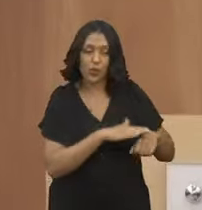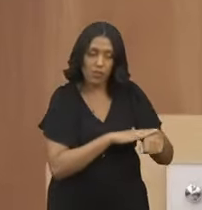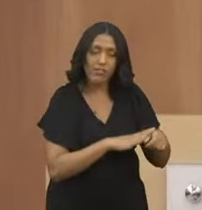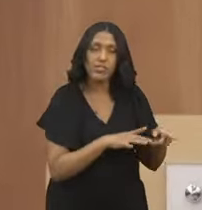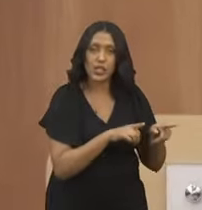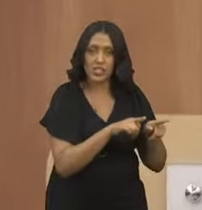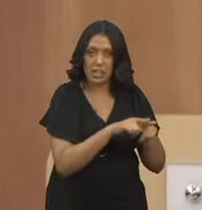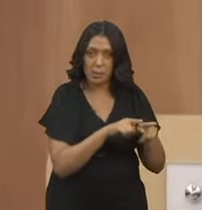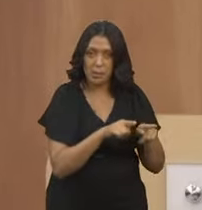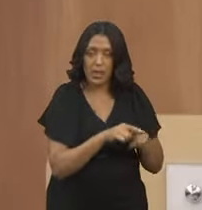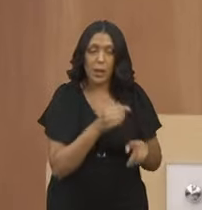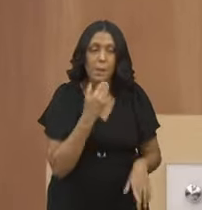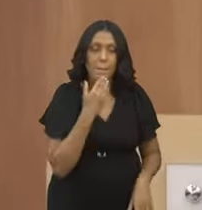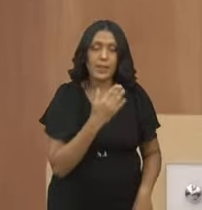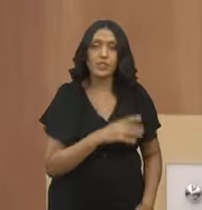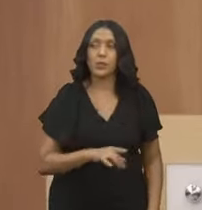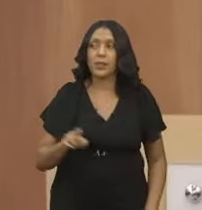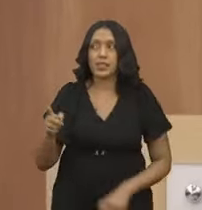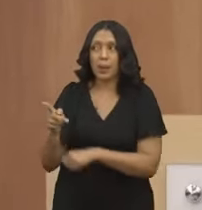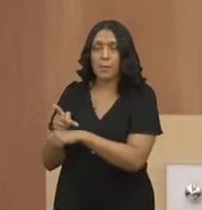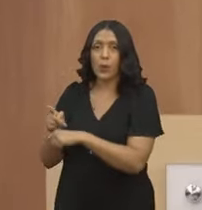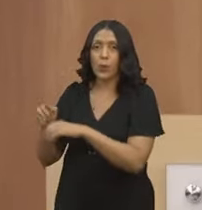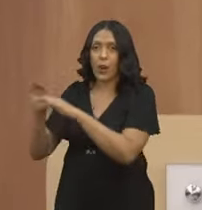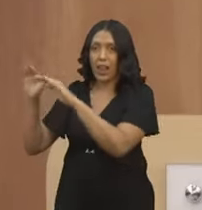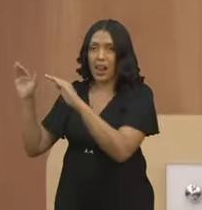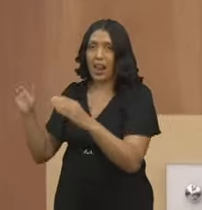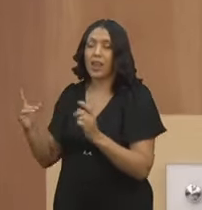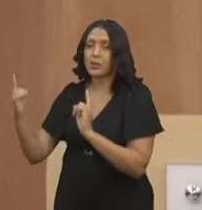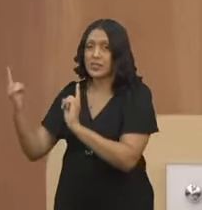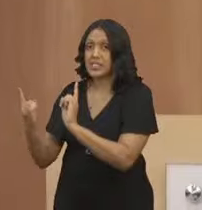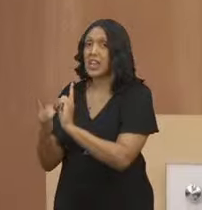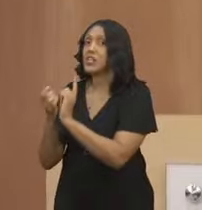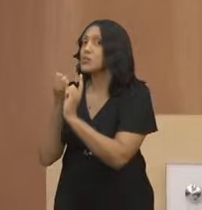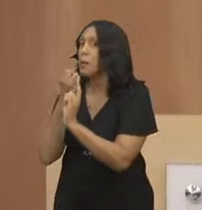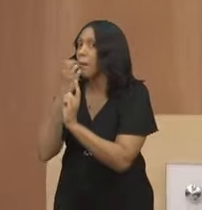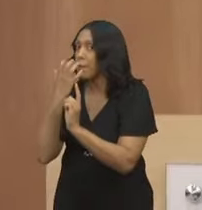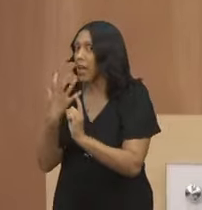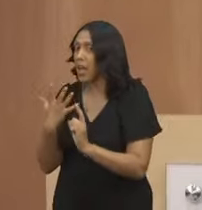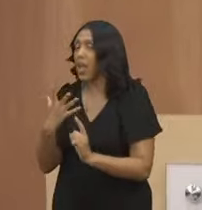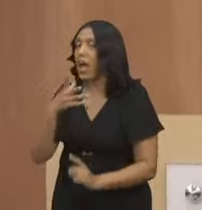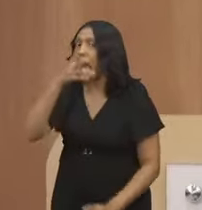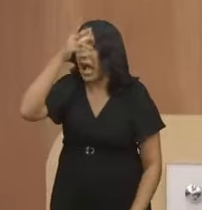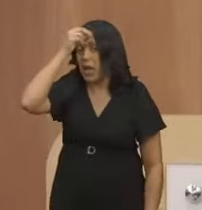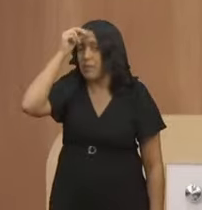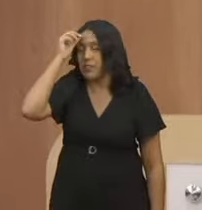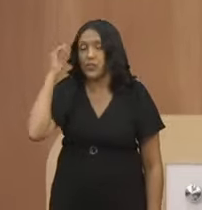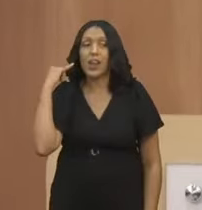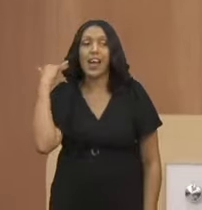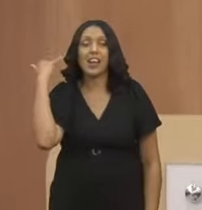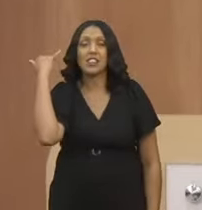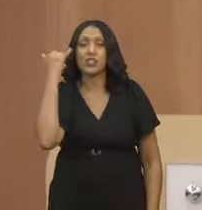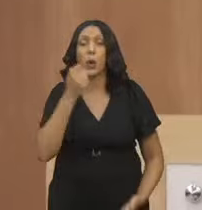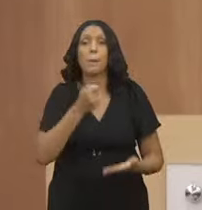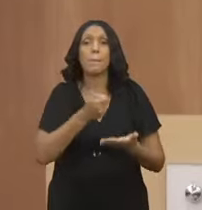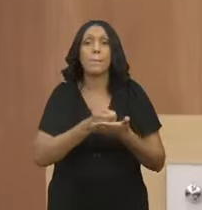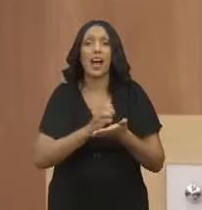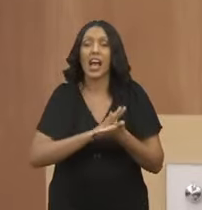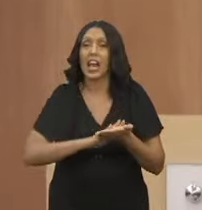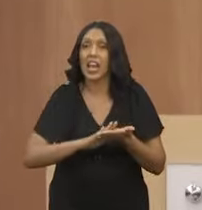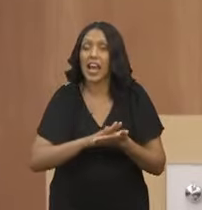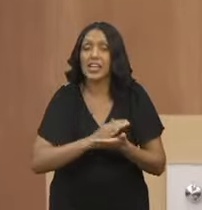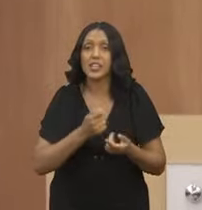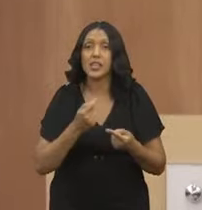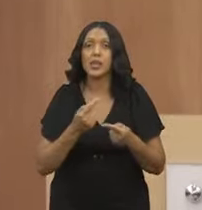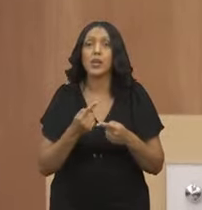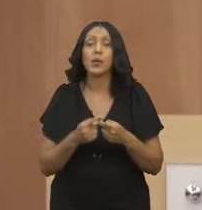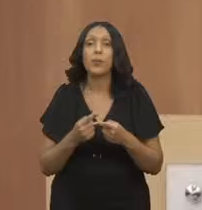Prefeitura tem dito para eles é que não vai pagar porque não tem dinheiro. E que é para guardar, que é melhor não entrar na Justiça, porque se entrar na Justiça vai demorar mais. Isso é o que